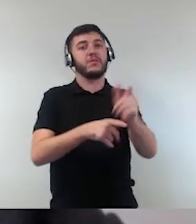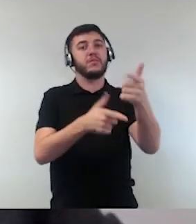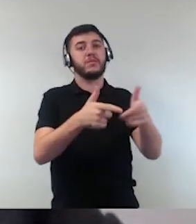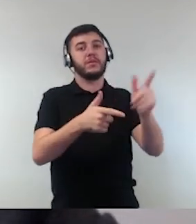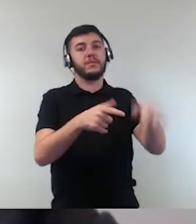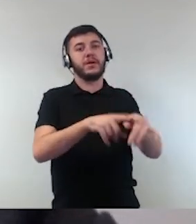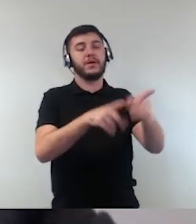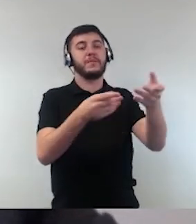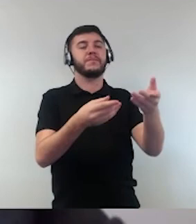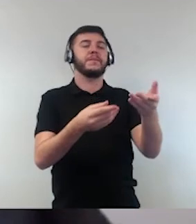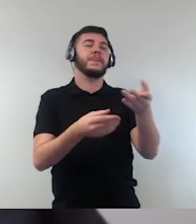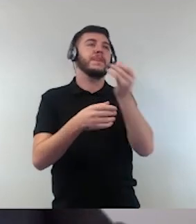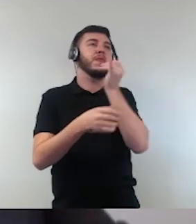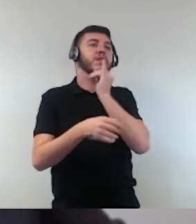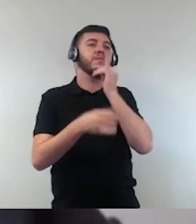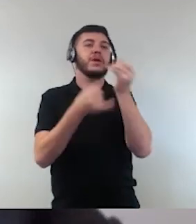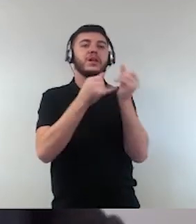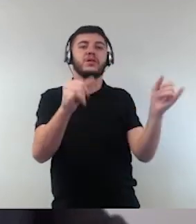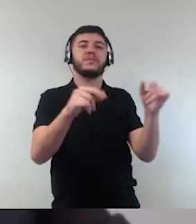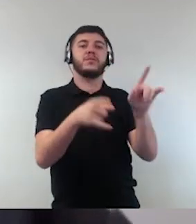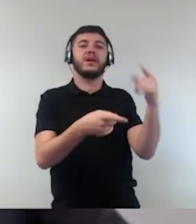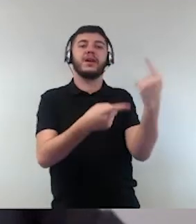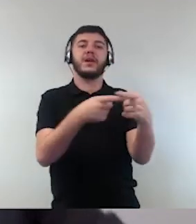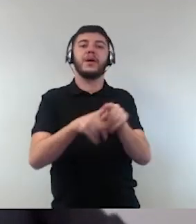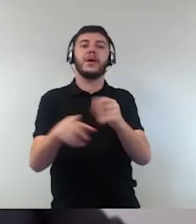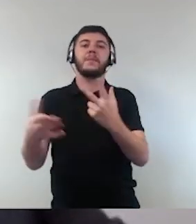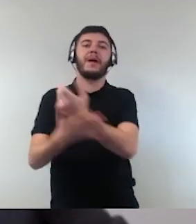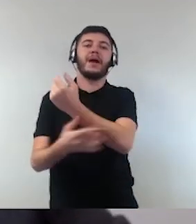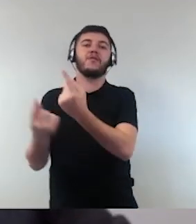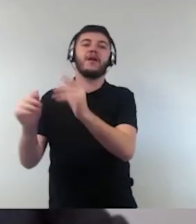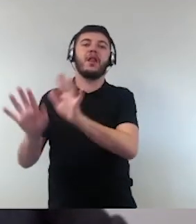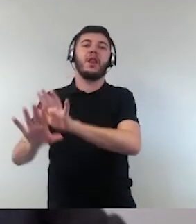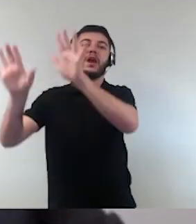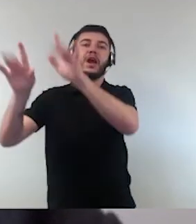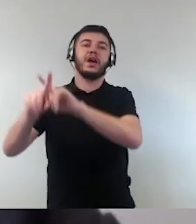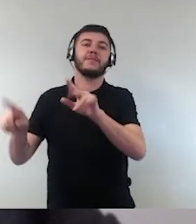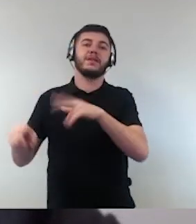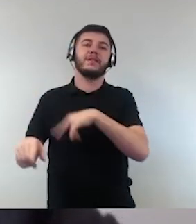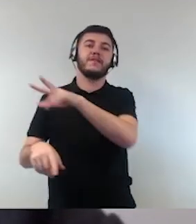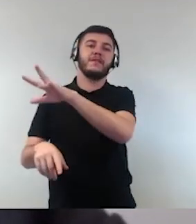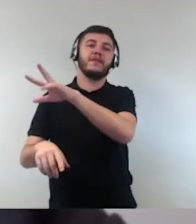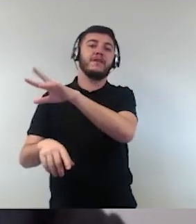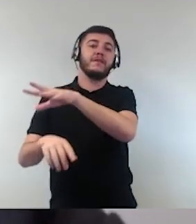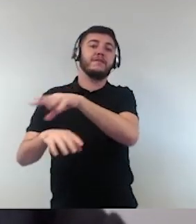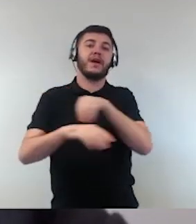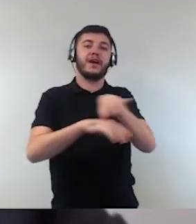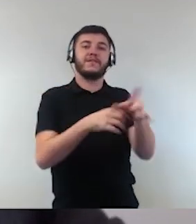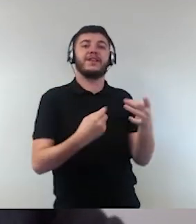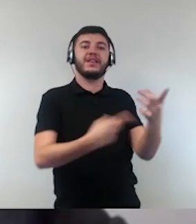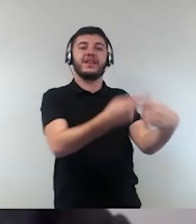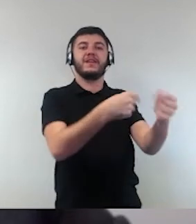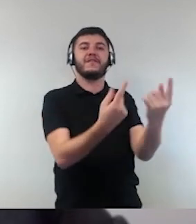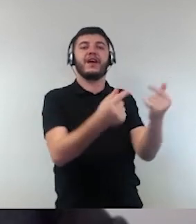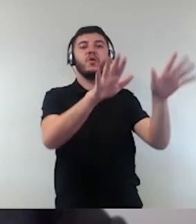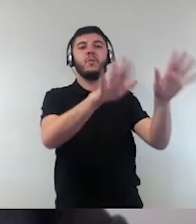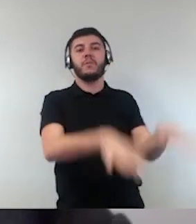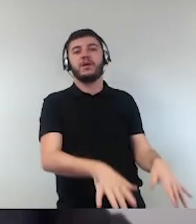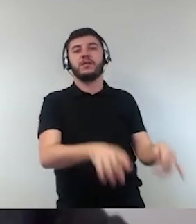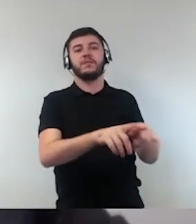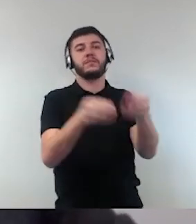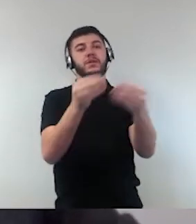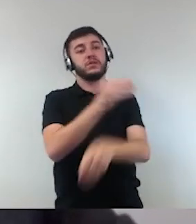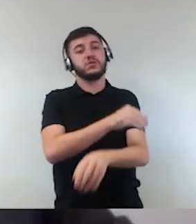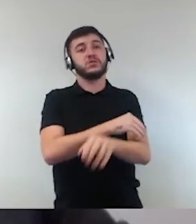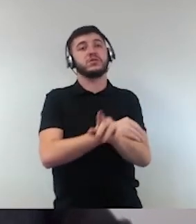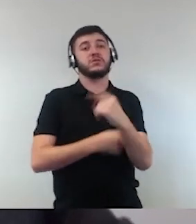tem que arcar todinho. Ele pagou um preço bem mais caro e vai ser liquidado pelo preço mínimo do PLD. Então, é um prejuízo a mais